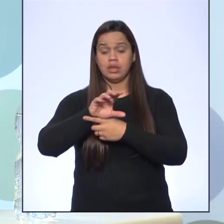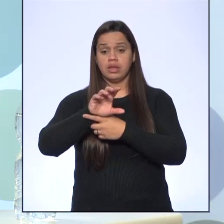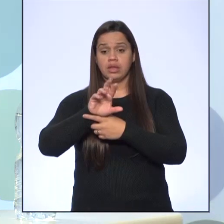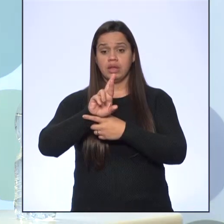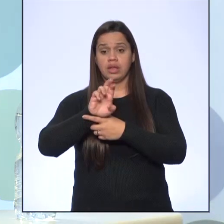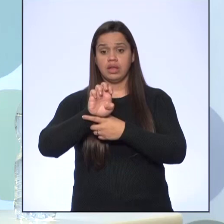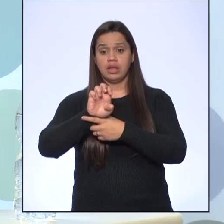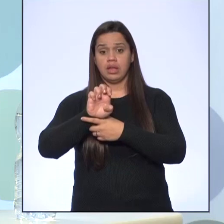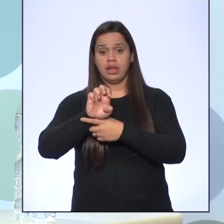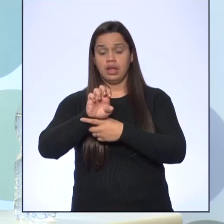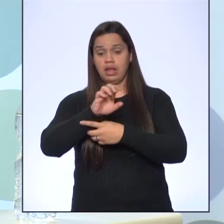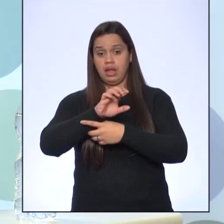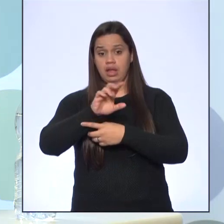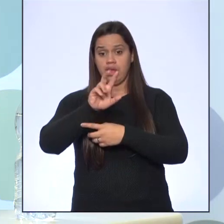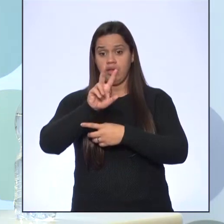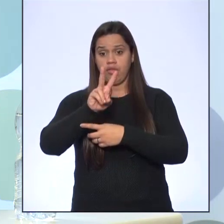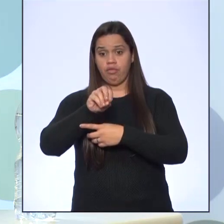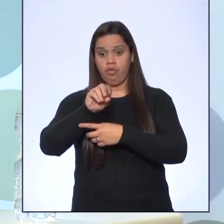É uma revolta